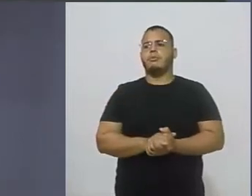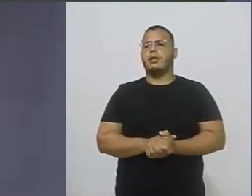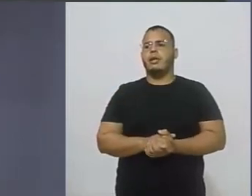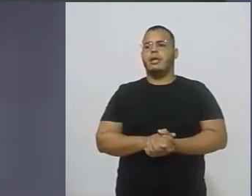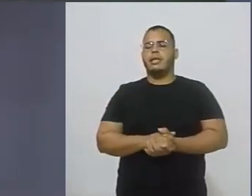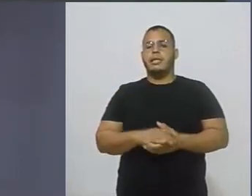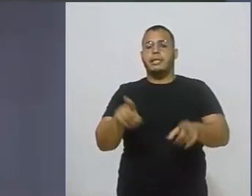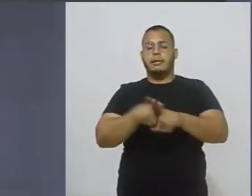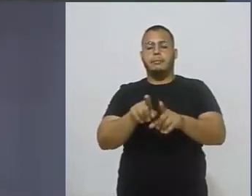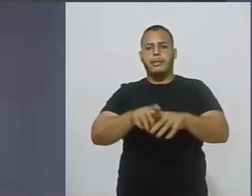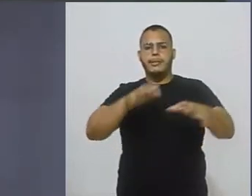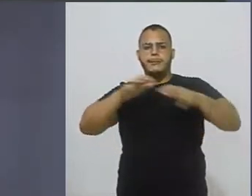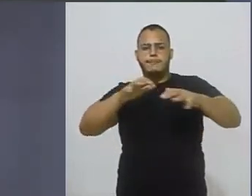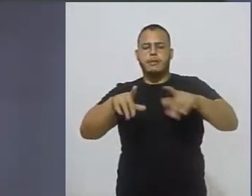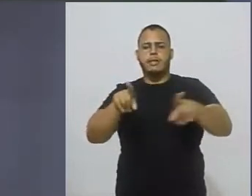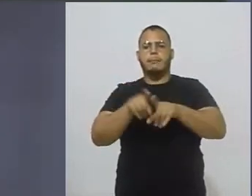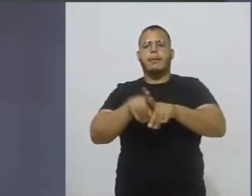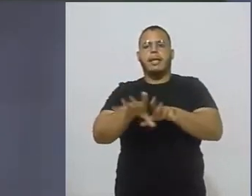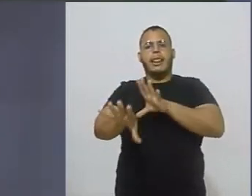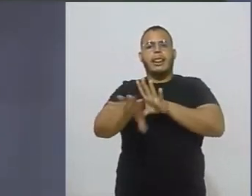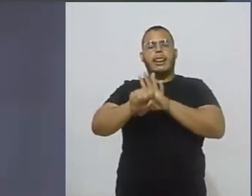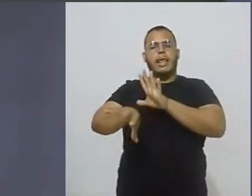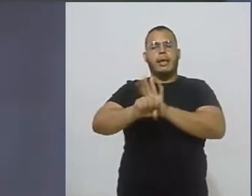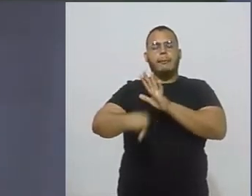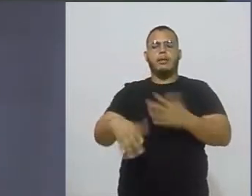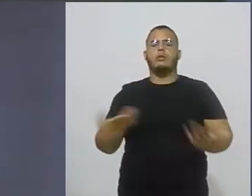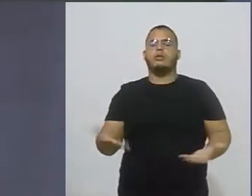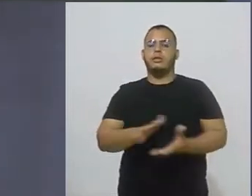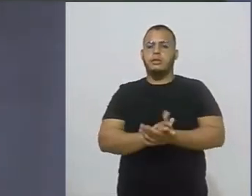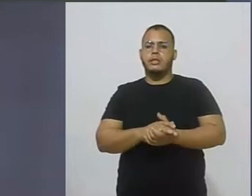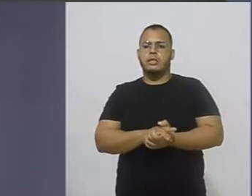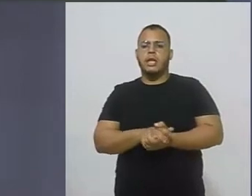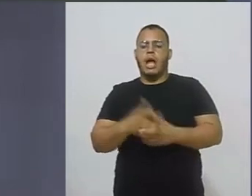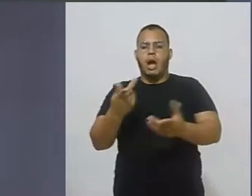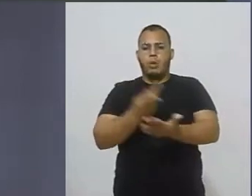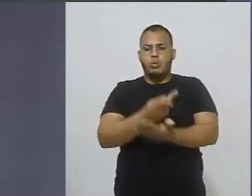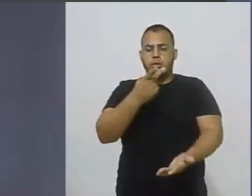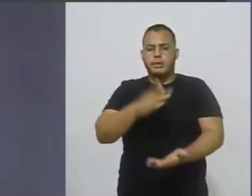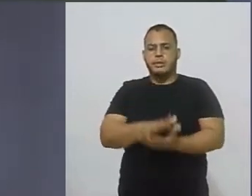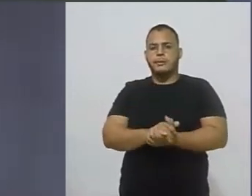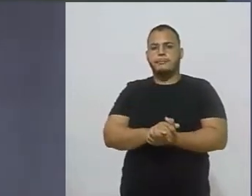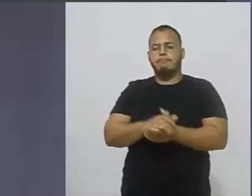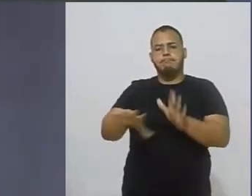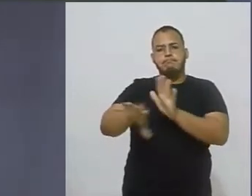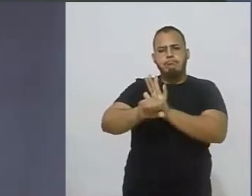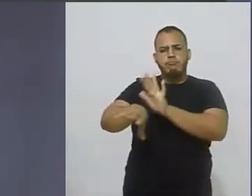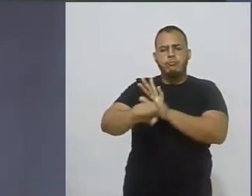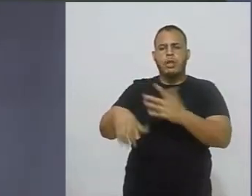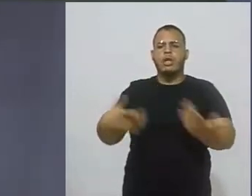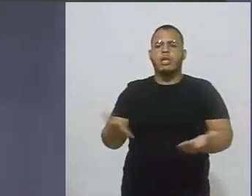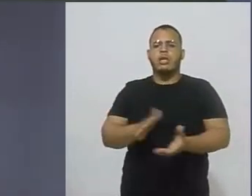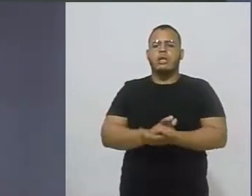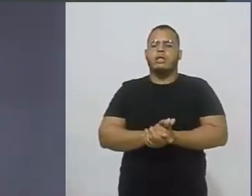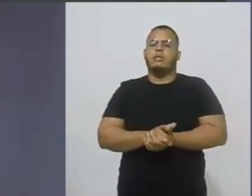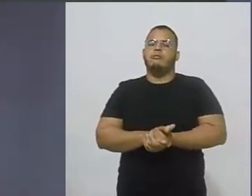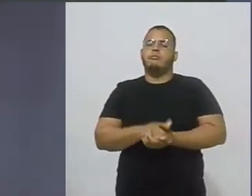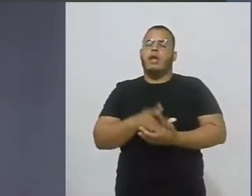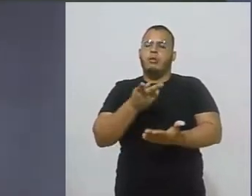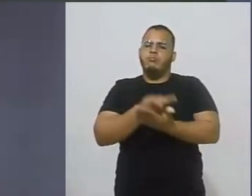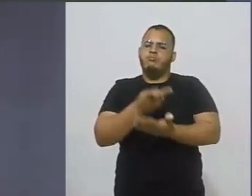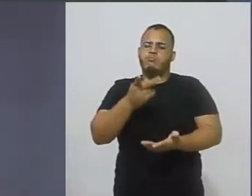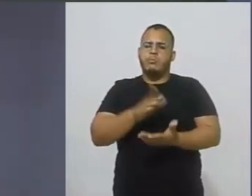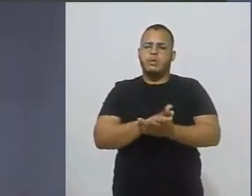e inibidores. Quando acontecer aí a formação e a secreção dos inibidores, o que é que vai acontecer? Ele